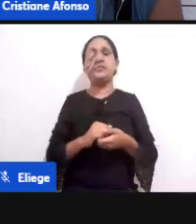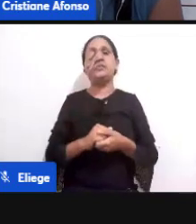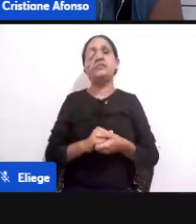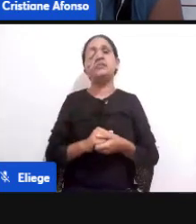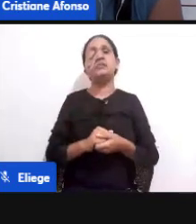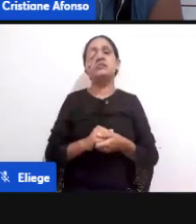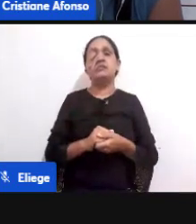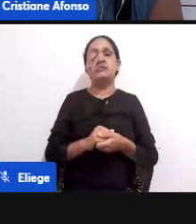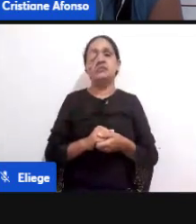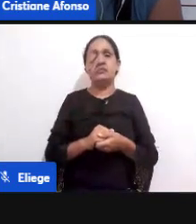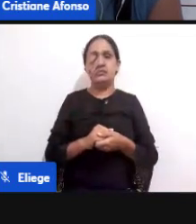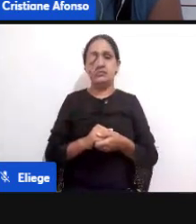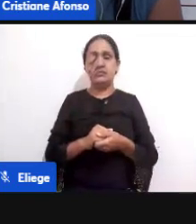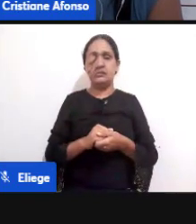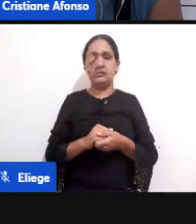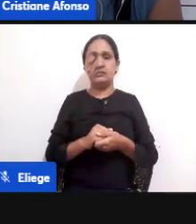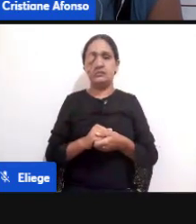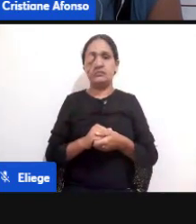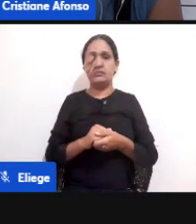Pode passar.